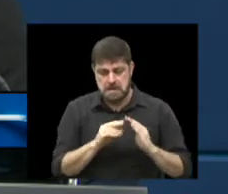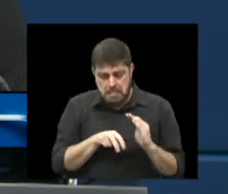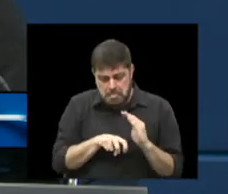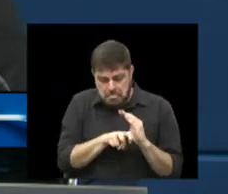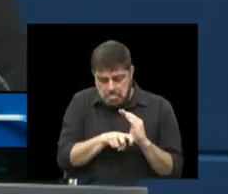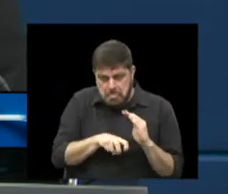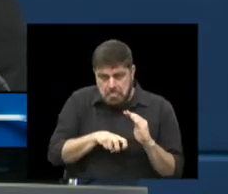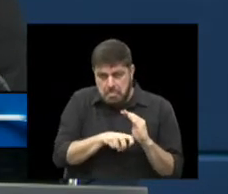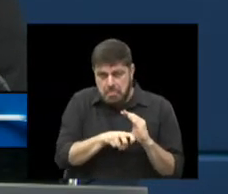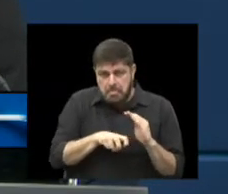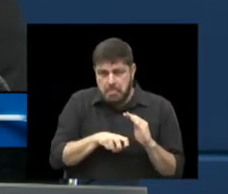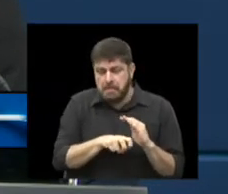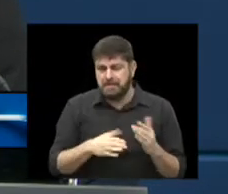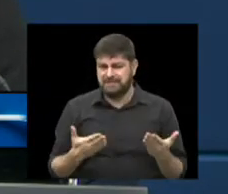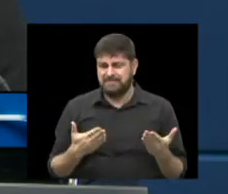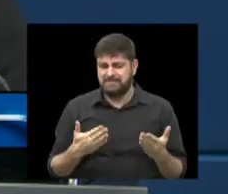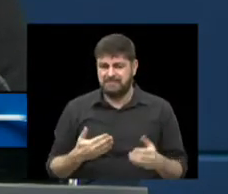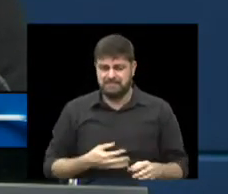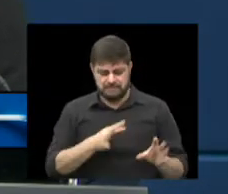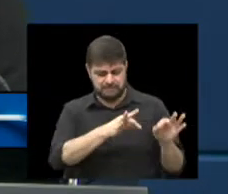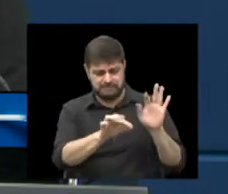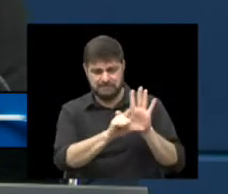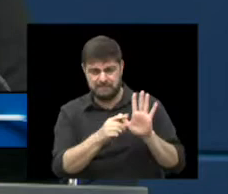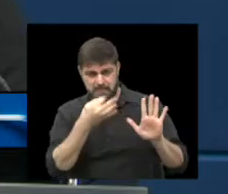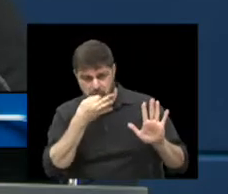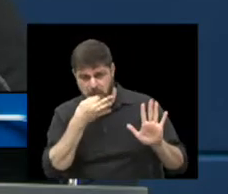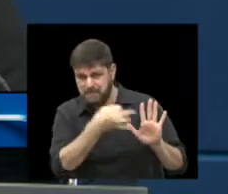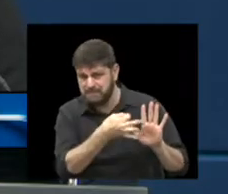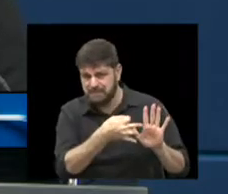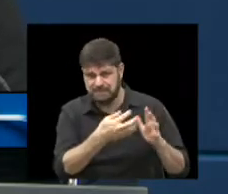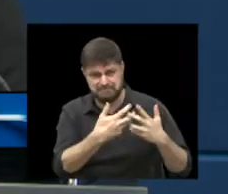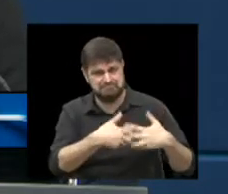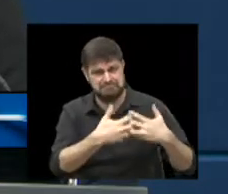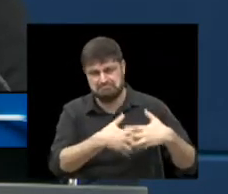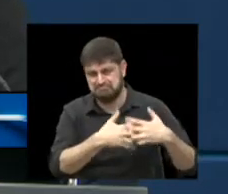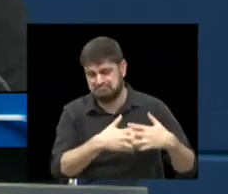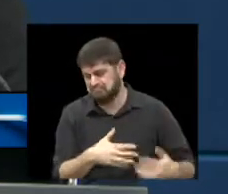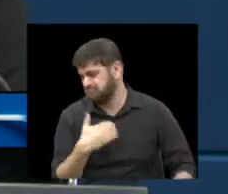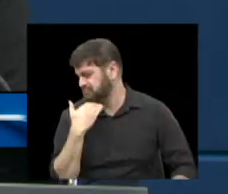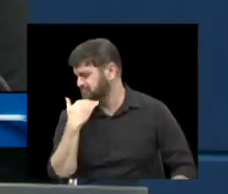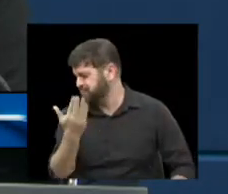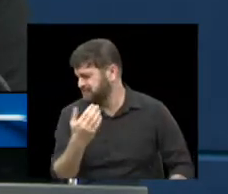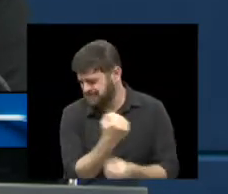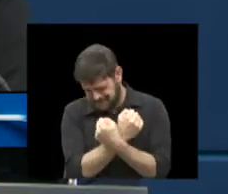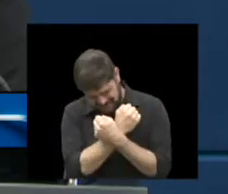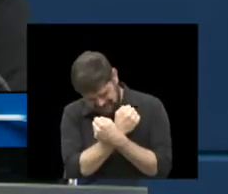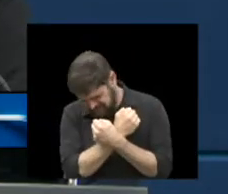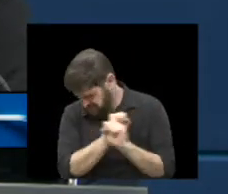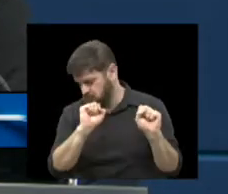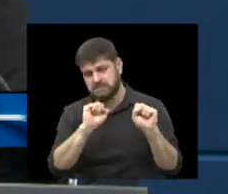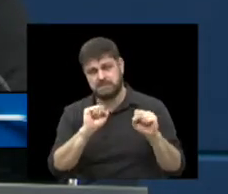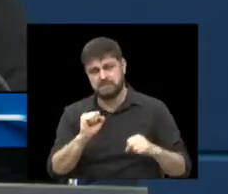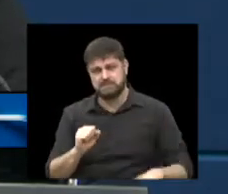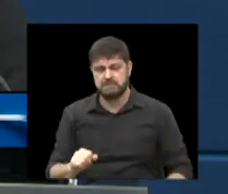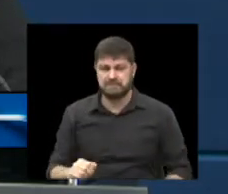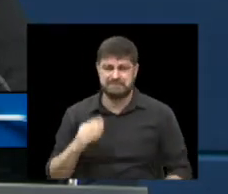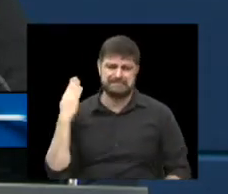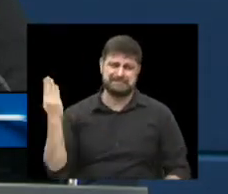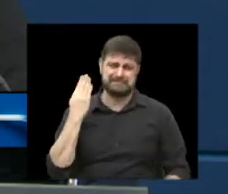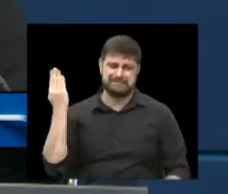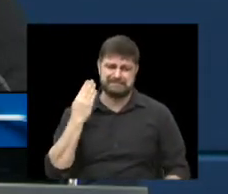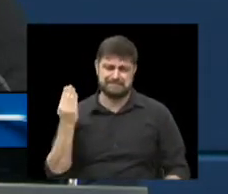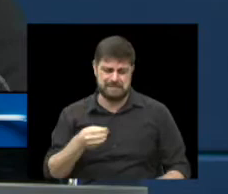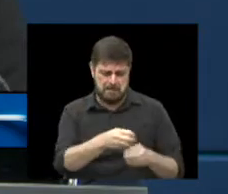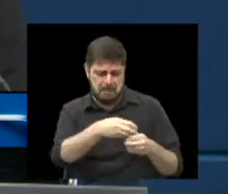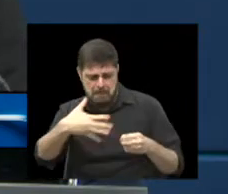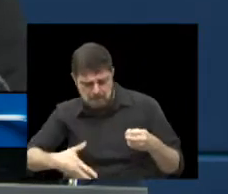minha opinião, esse projeto ele é simplesmente impraticável. É impossível um projeto com esse